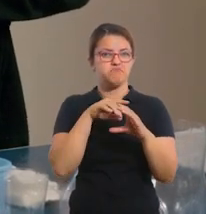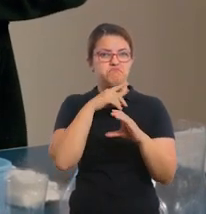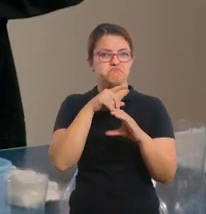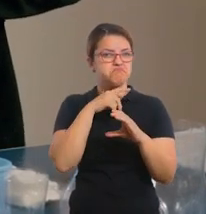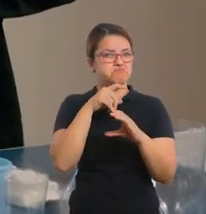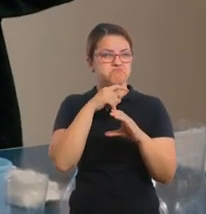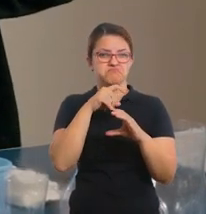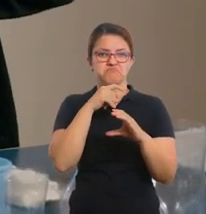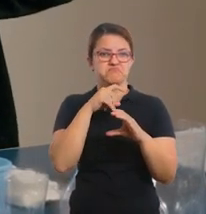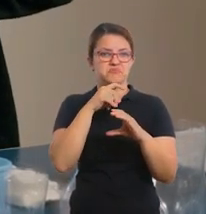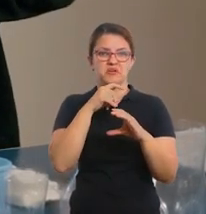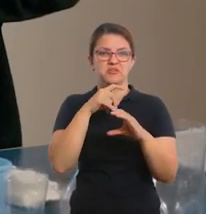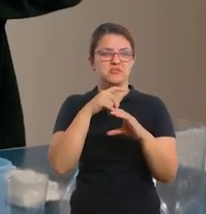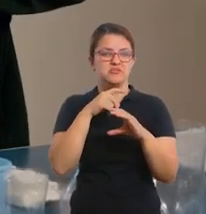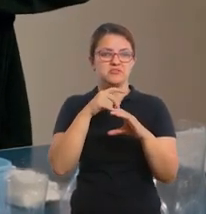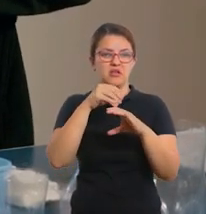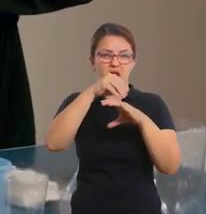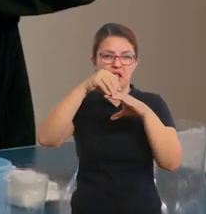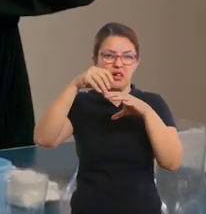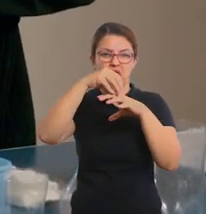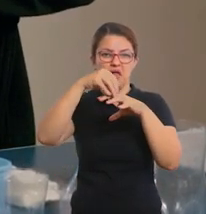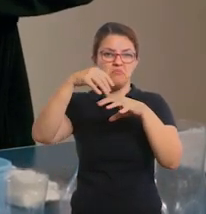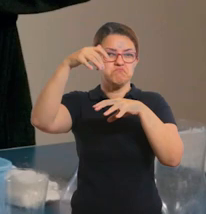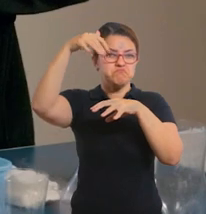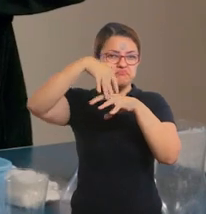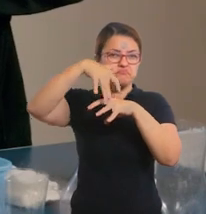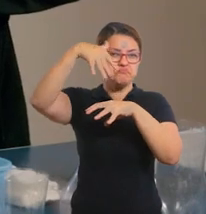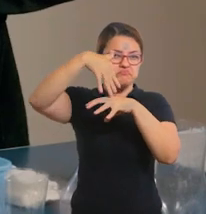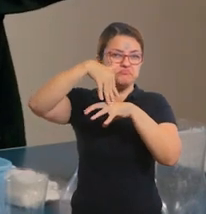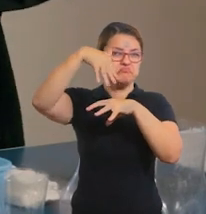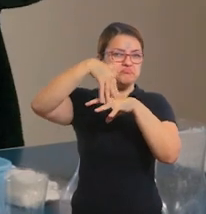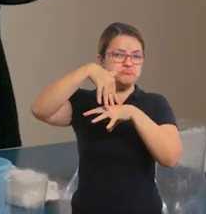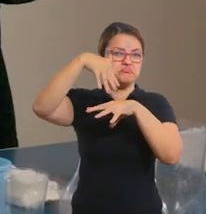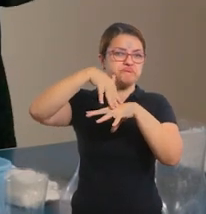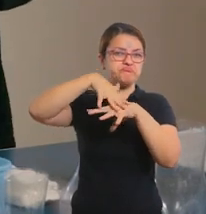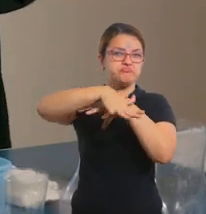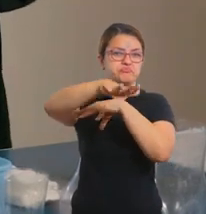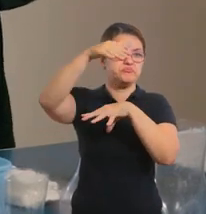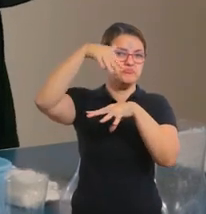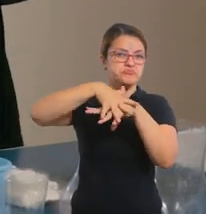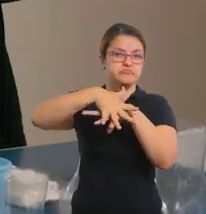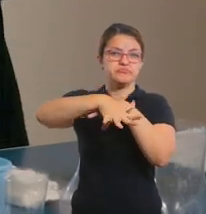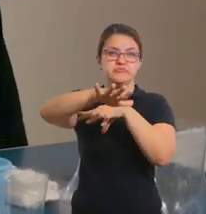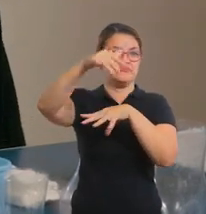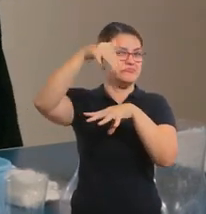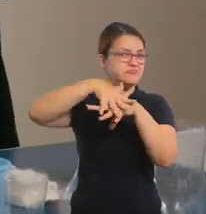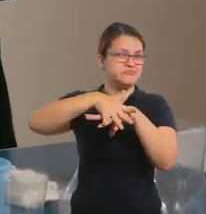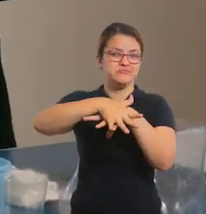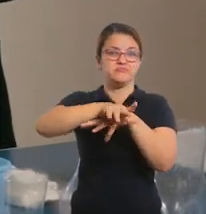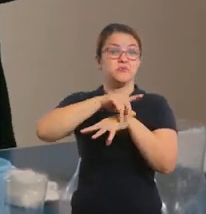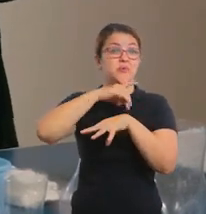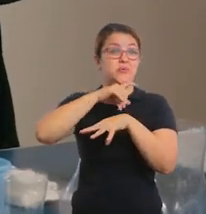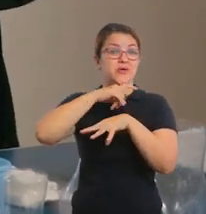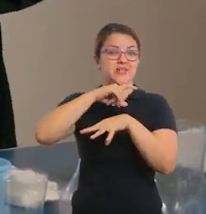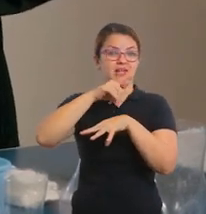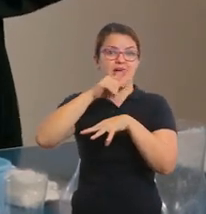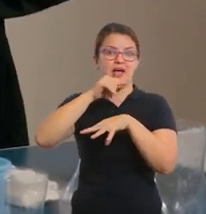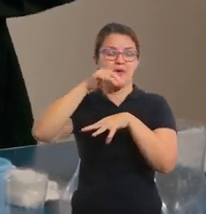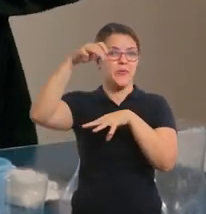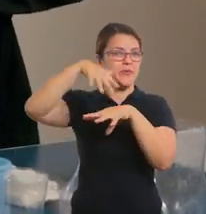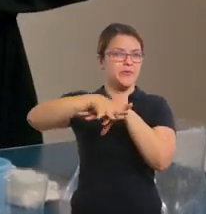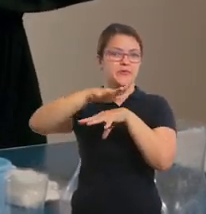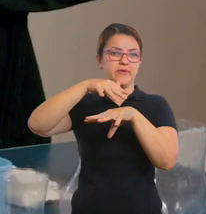características, o solo argiloso não deixa espaço entre os grãos de areia e por isso ele se torna impermeável, quer dizer que a água não consegue passar por